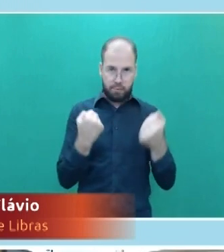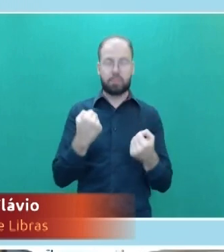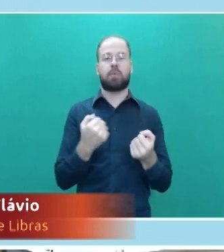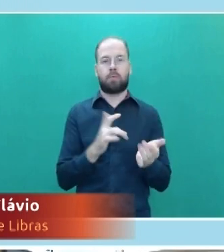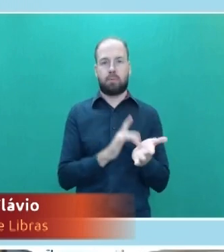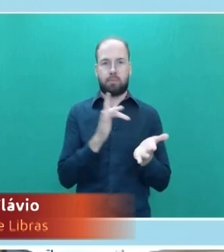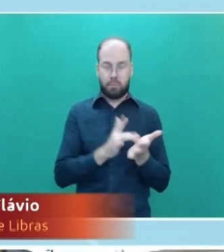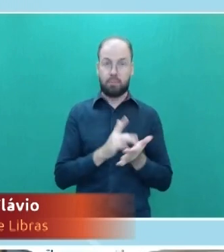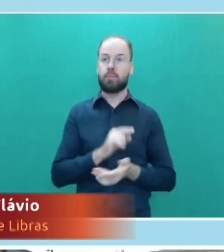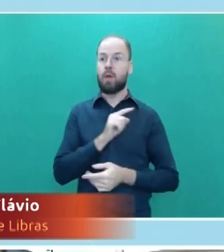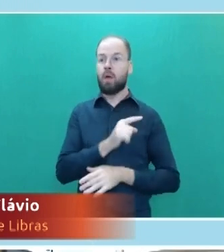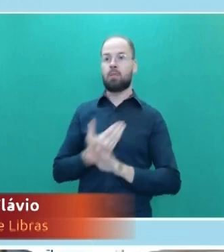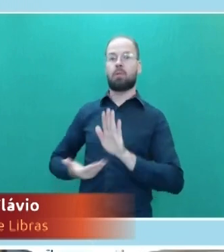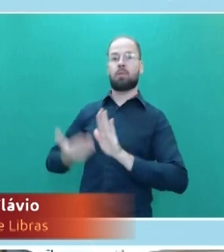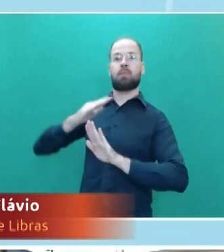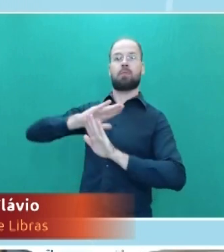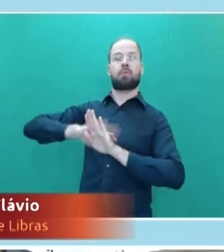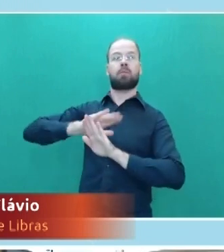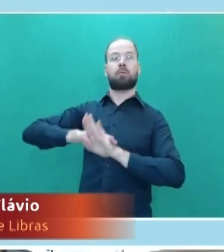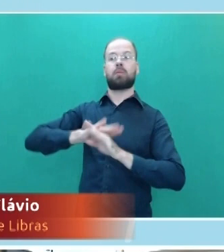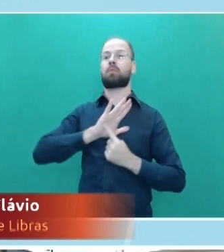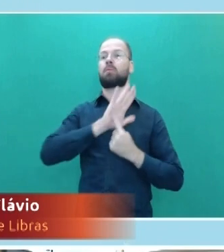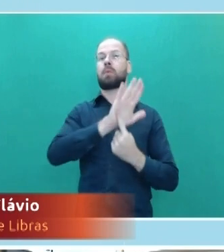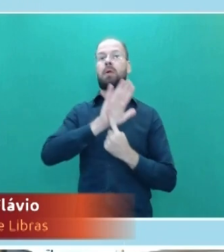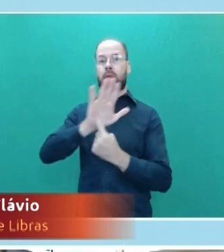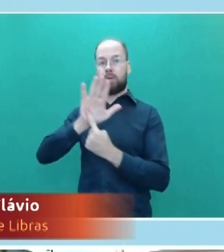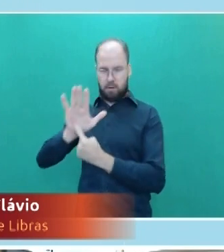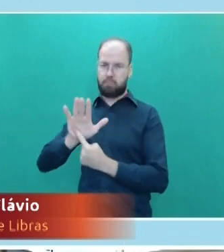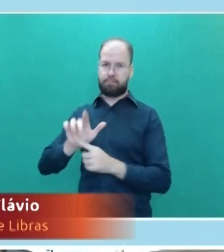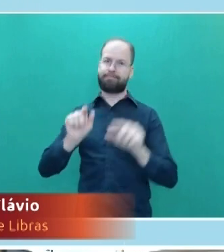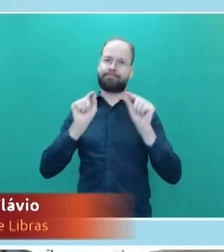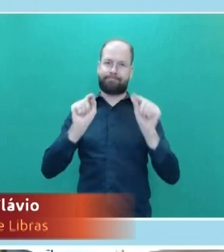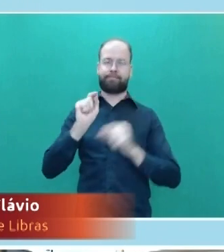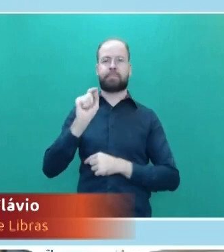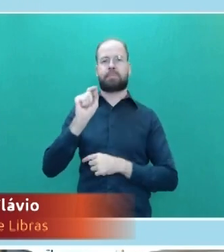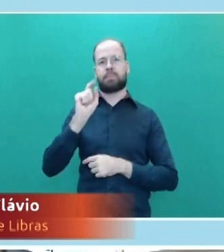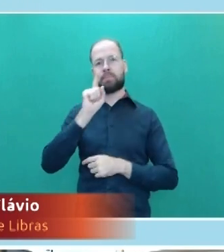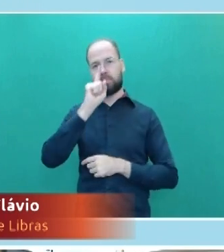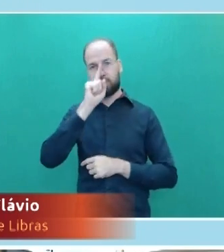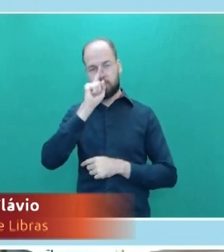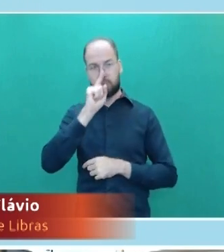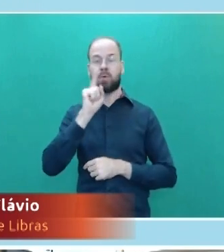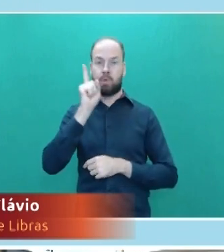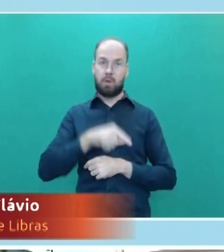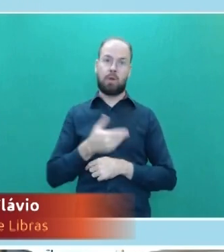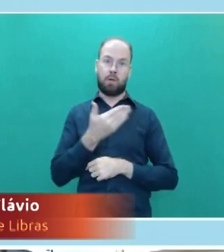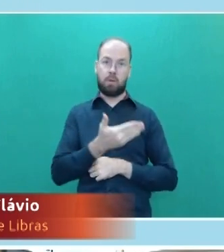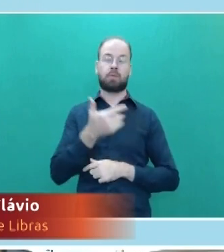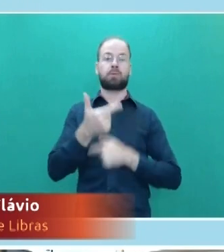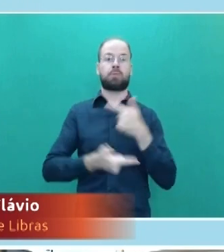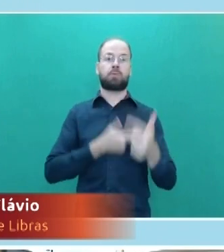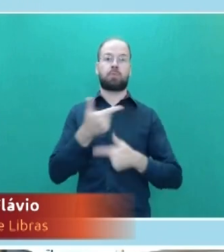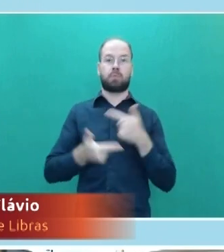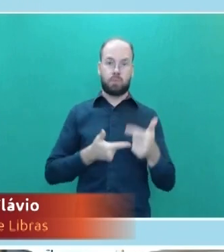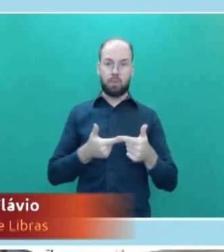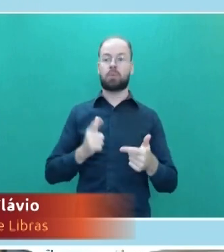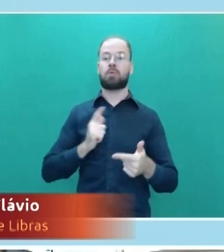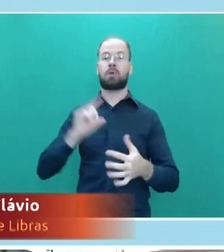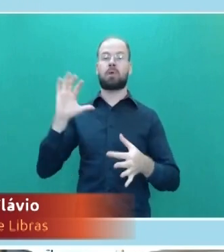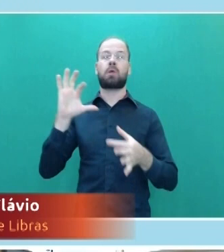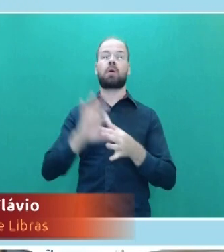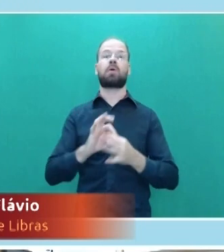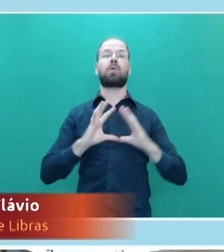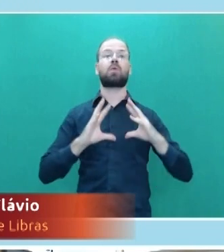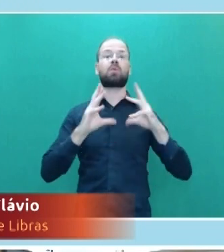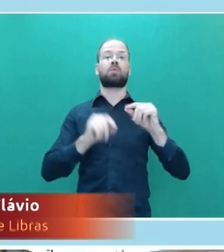é apresentado, ele é um discurso perigoso, porque dá a ideia de que é ao trabalhador incumbido todas as ferramentas